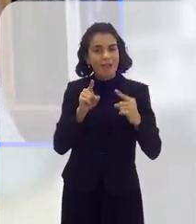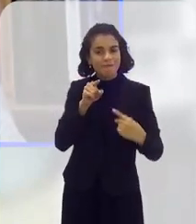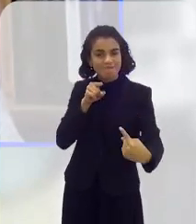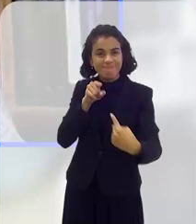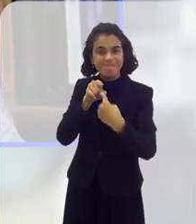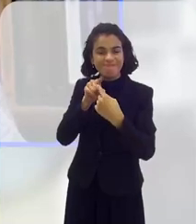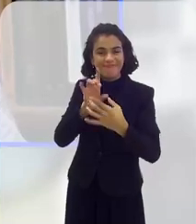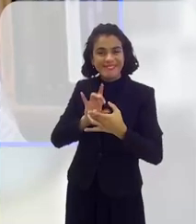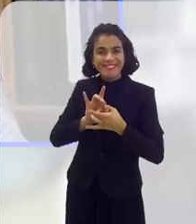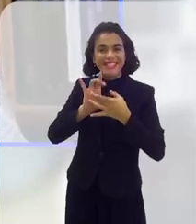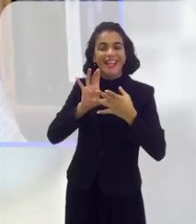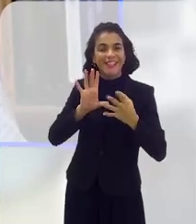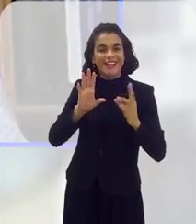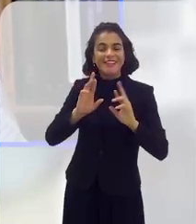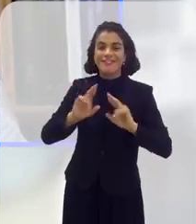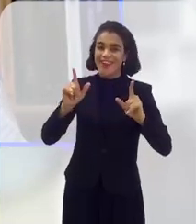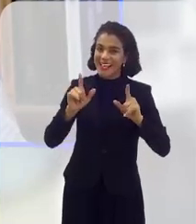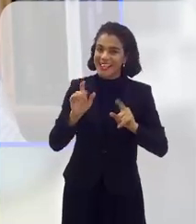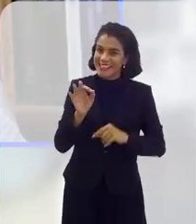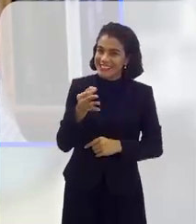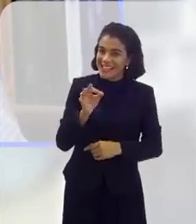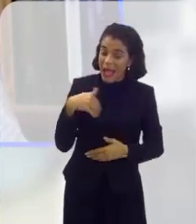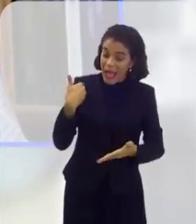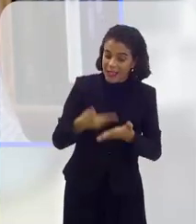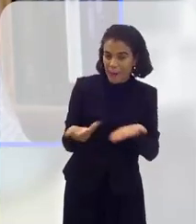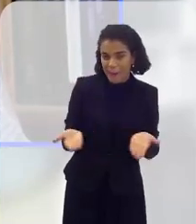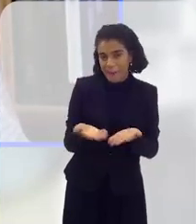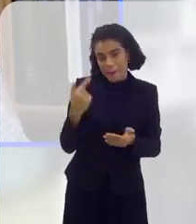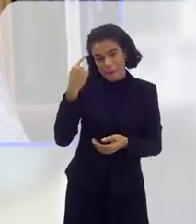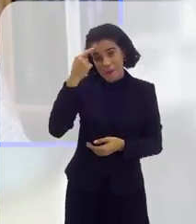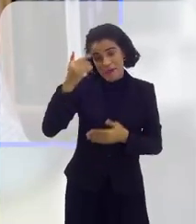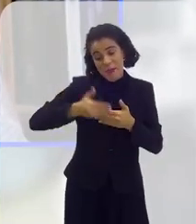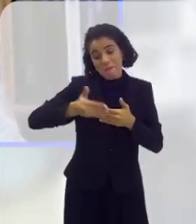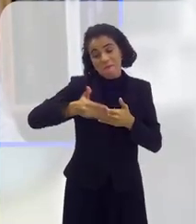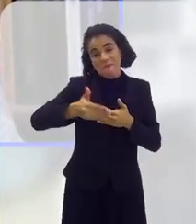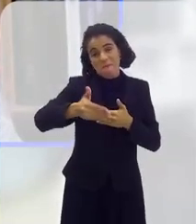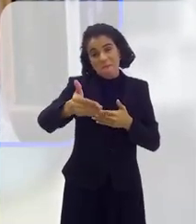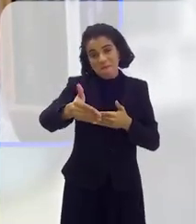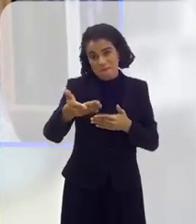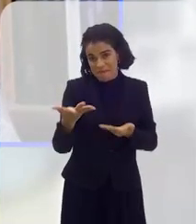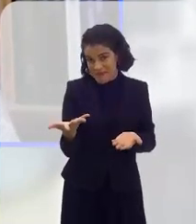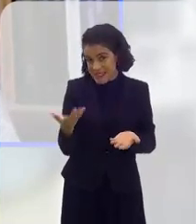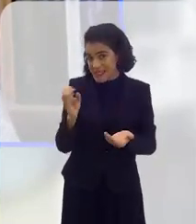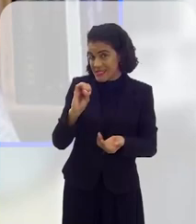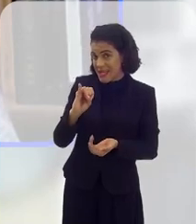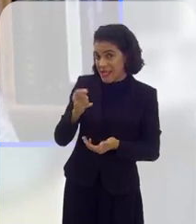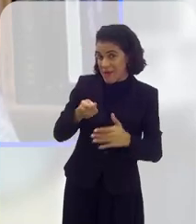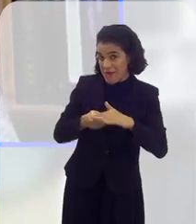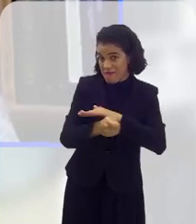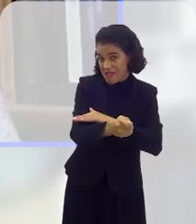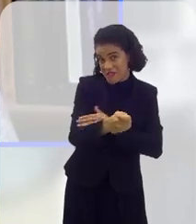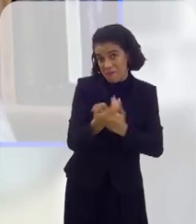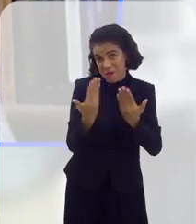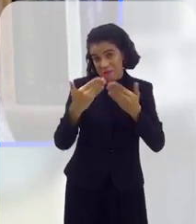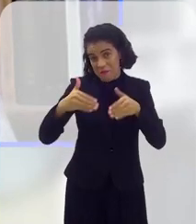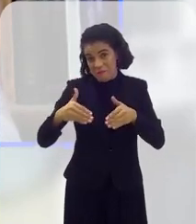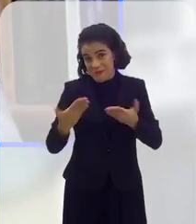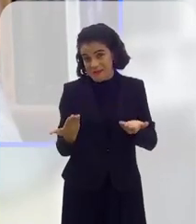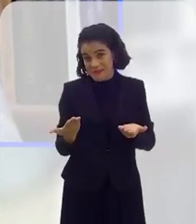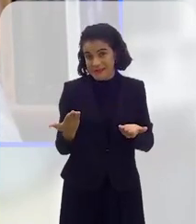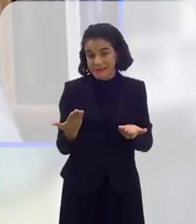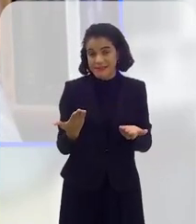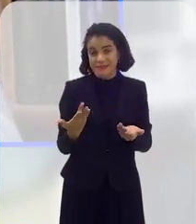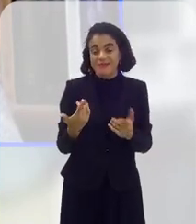coincidência, né? Uma feliz coincidência até o momento. Vamos ver lá se para frente justifica o investimento que a editora fez, que eu